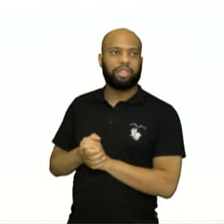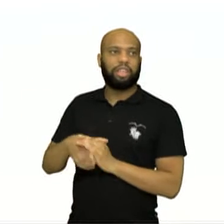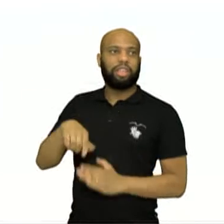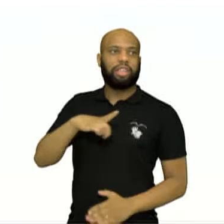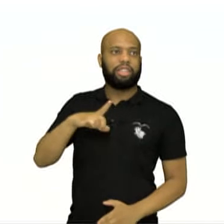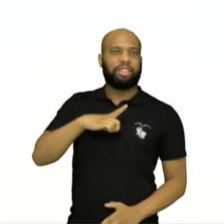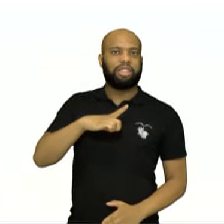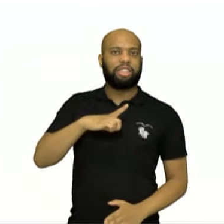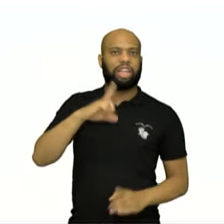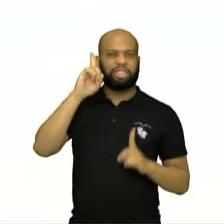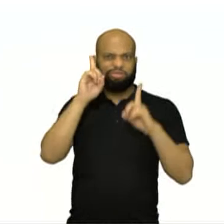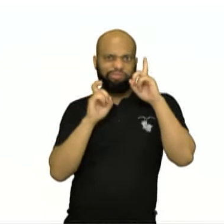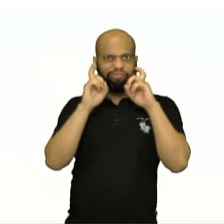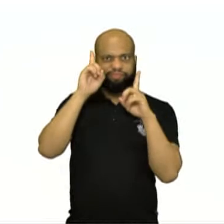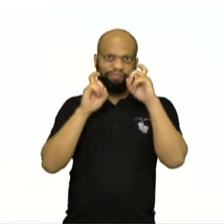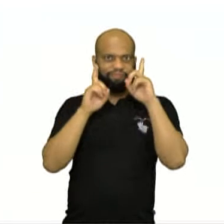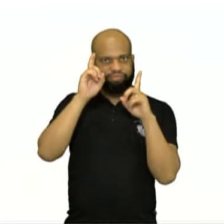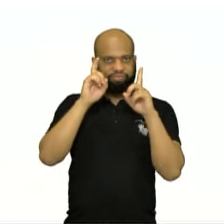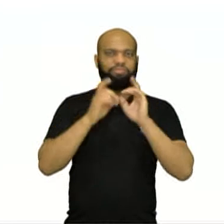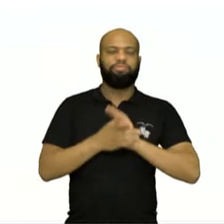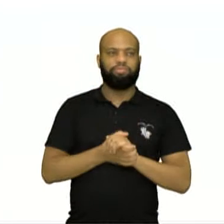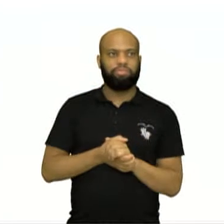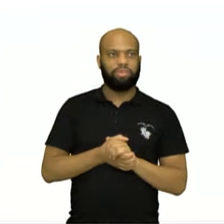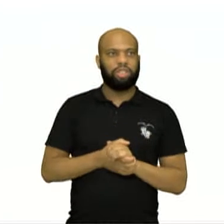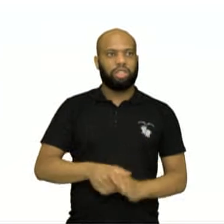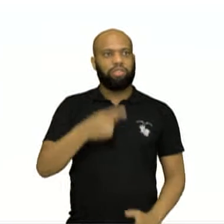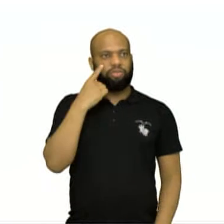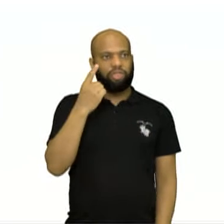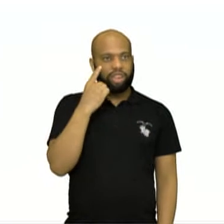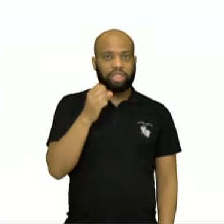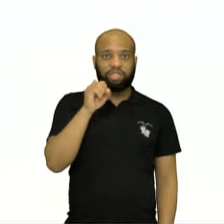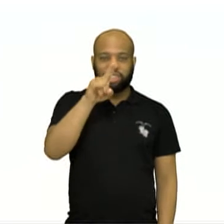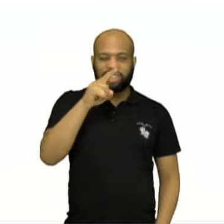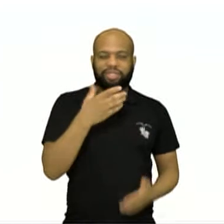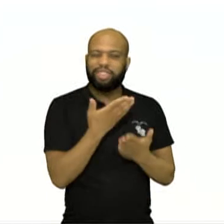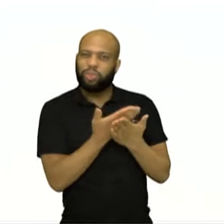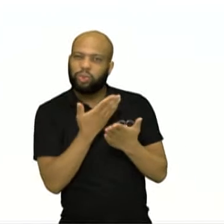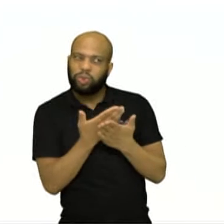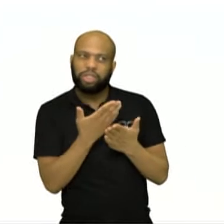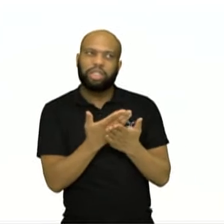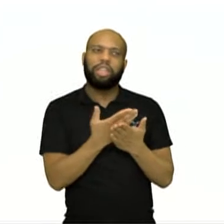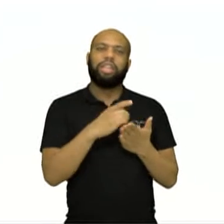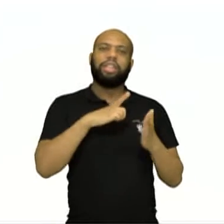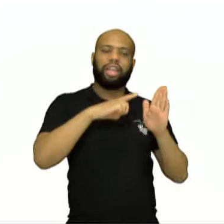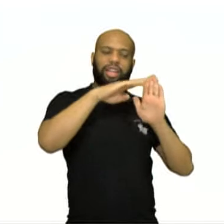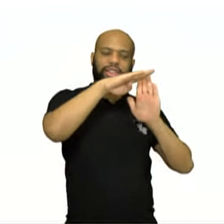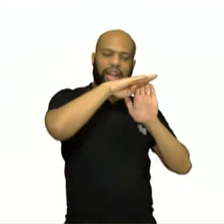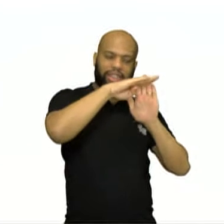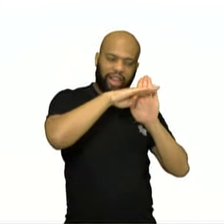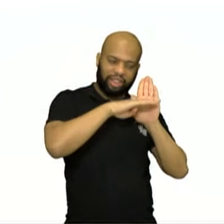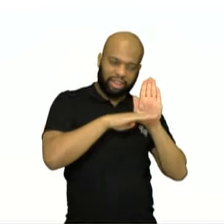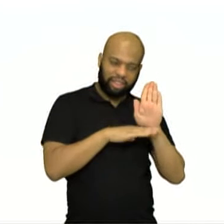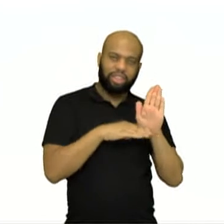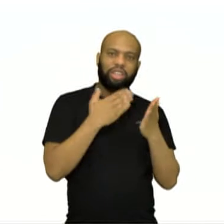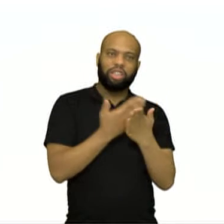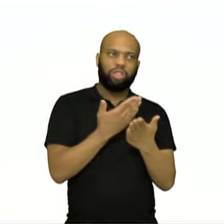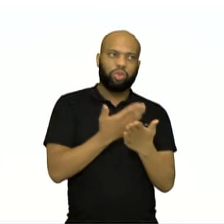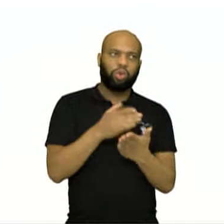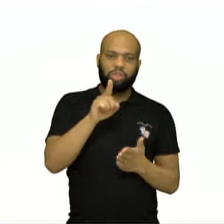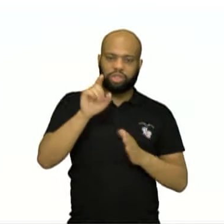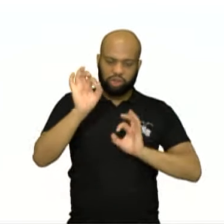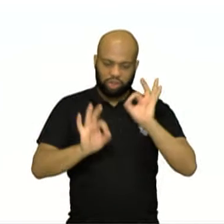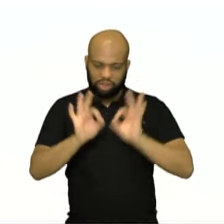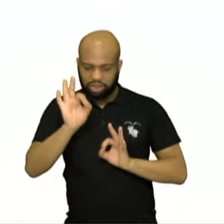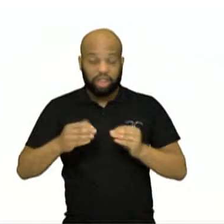várias fisionomias da personagem. Quando você está estudando lá, lembra, dentro do seu cronograma de estudos que você montou, este é o momento